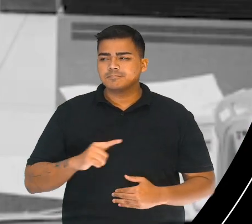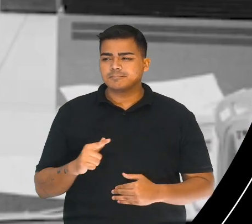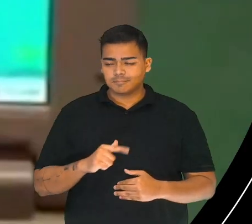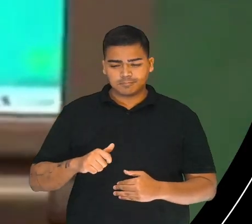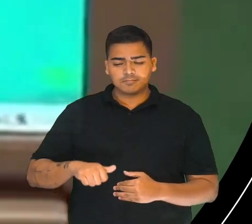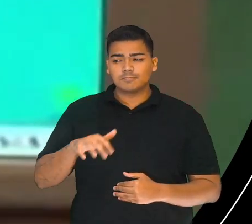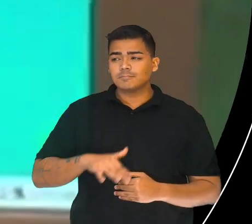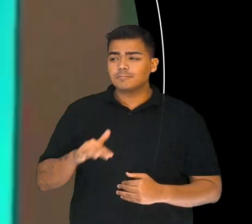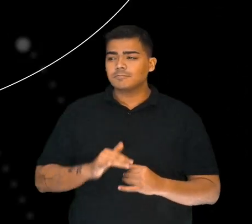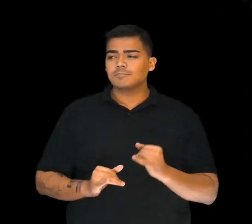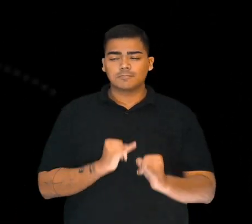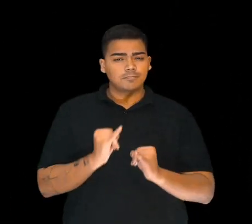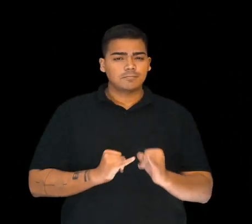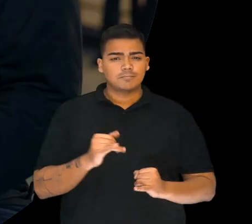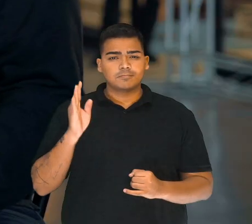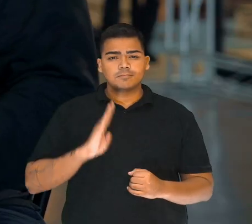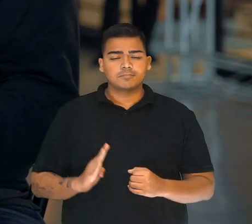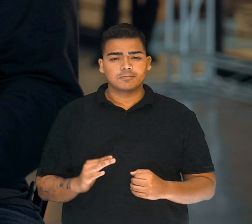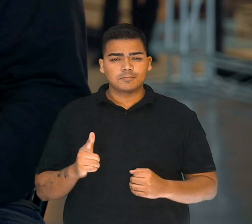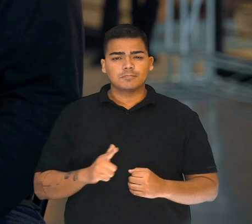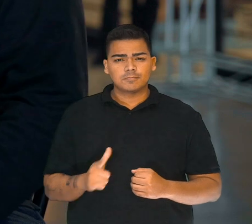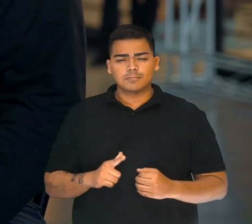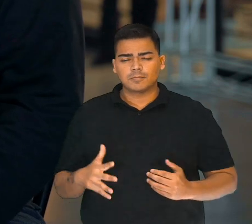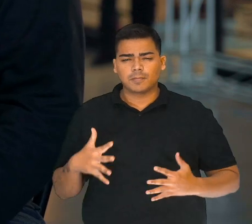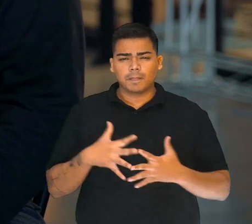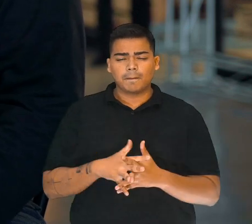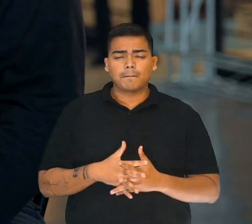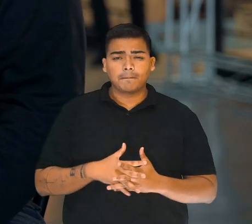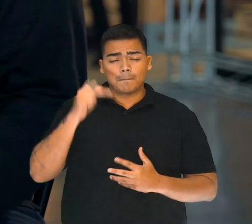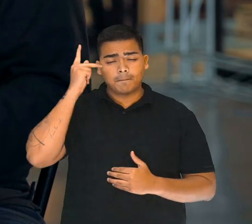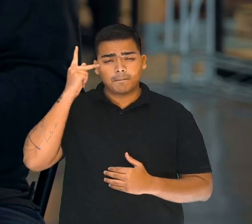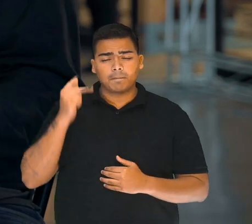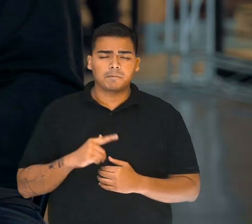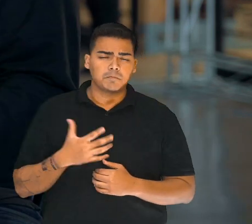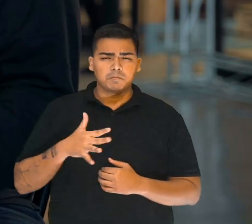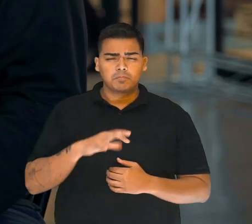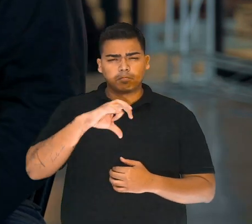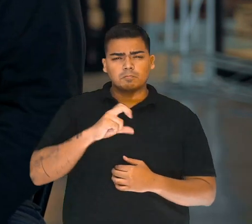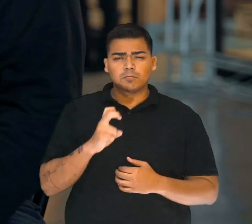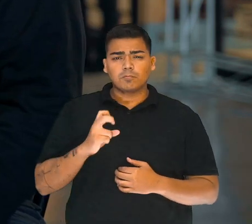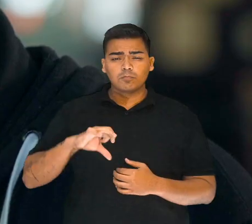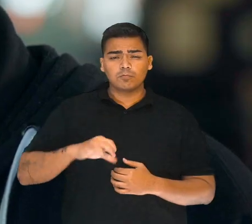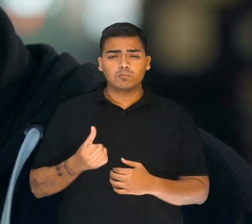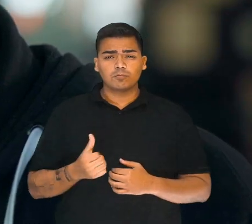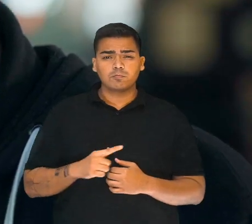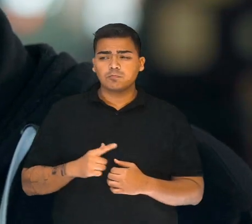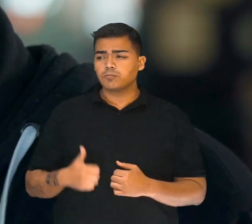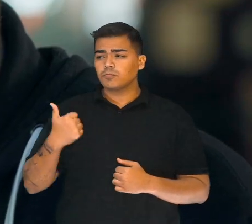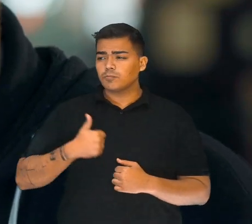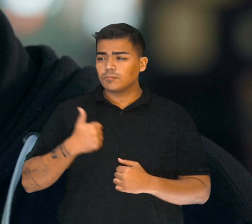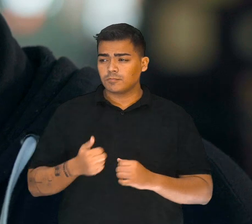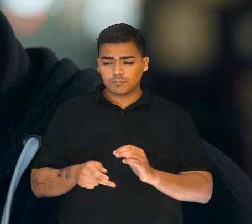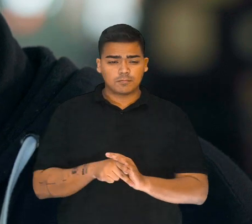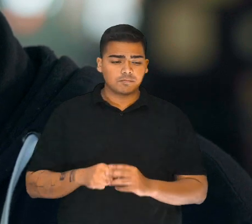A história da internet brasileira se confunde com São Paulo fortemente, né? 95, 96, quando surgiram os